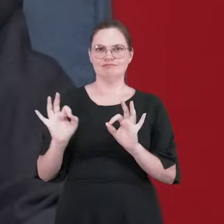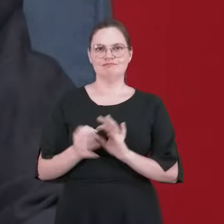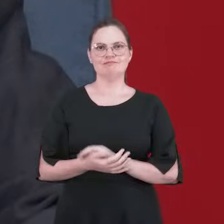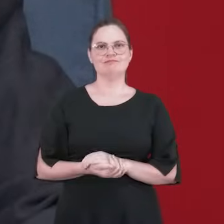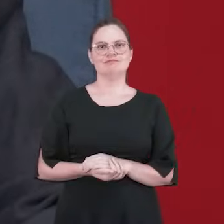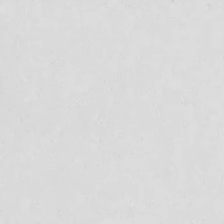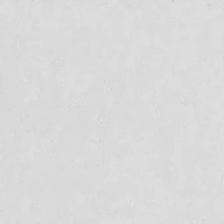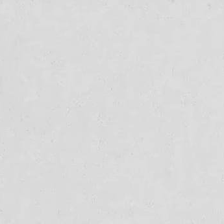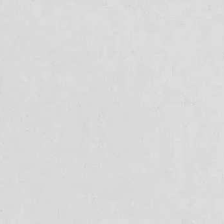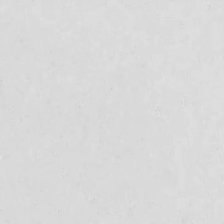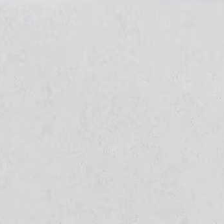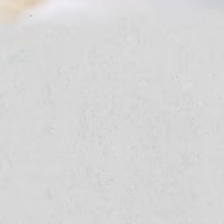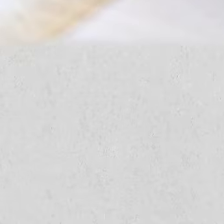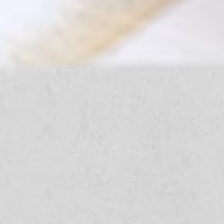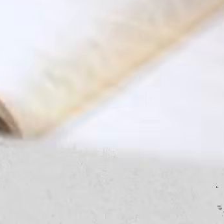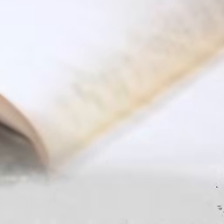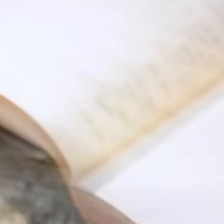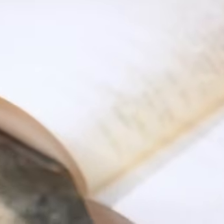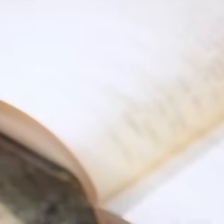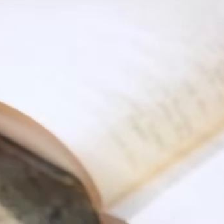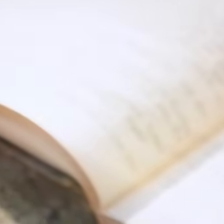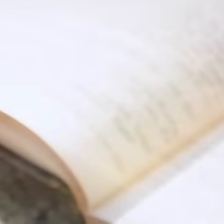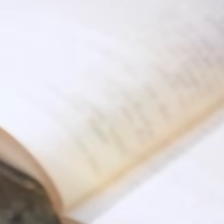nossa vinheta.